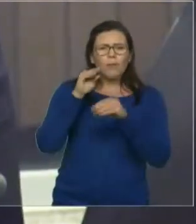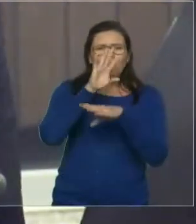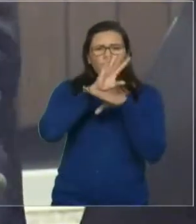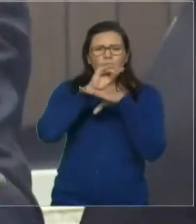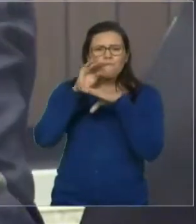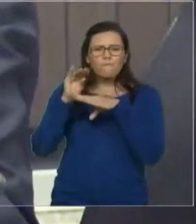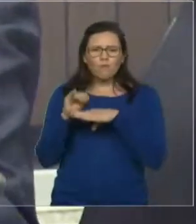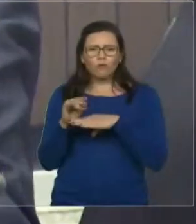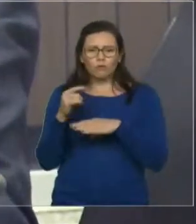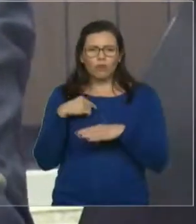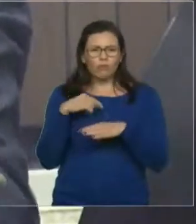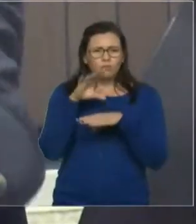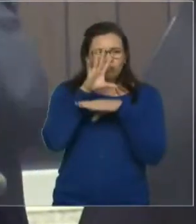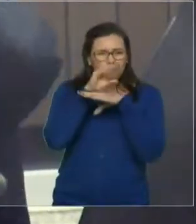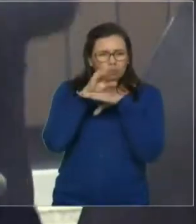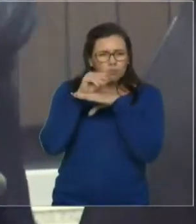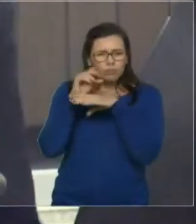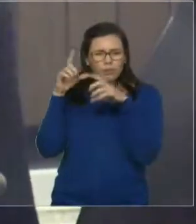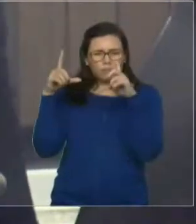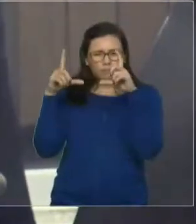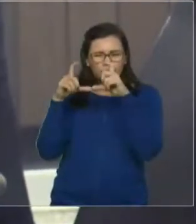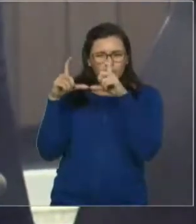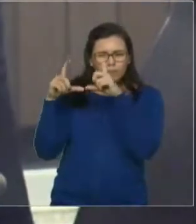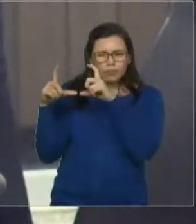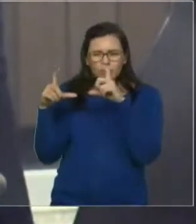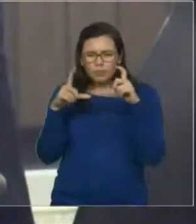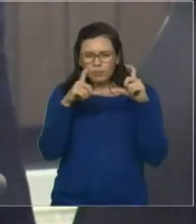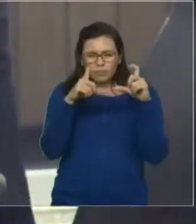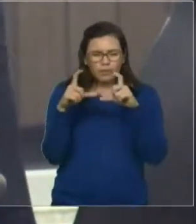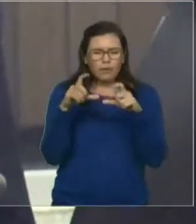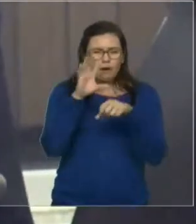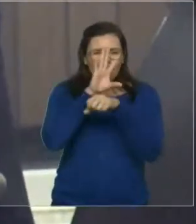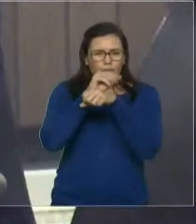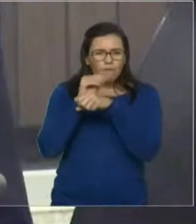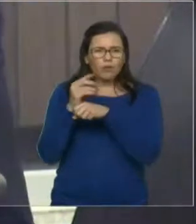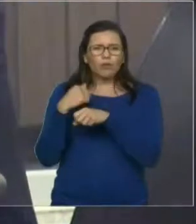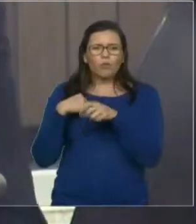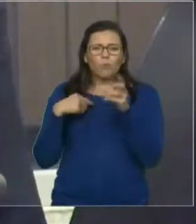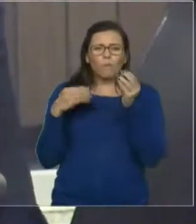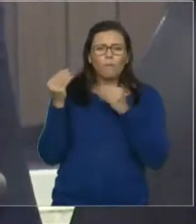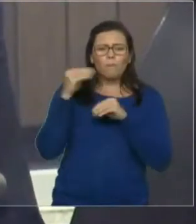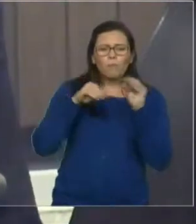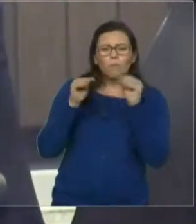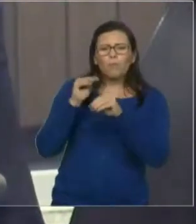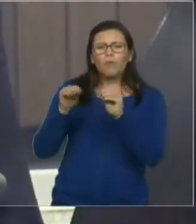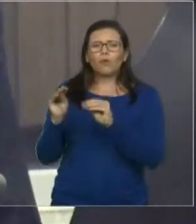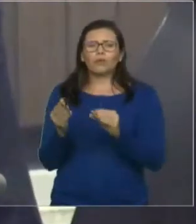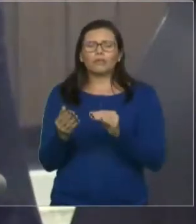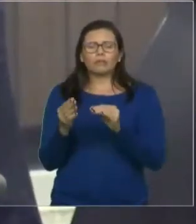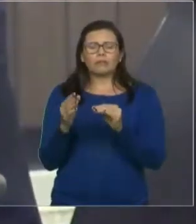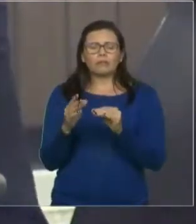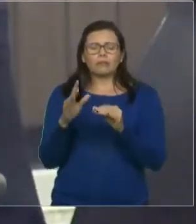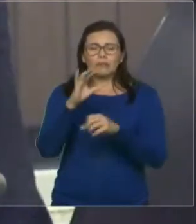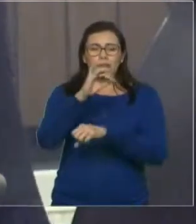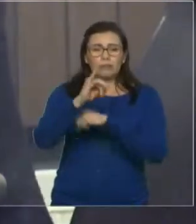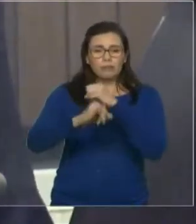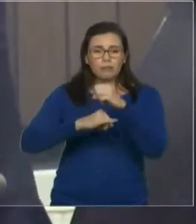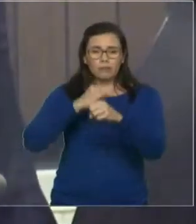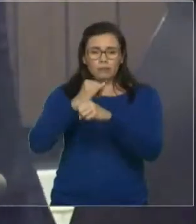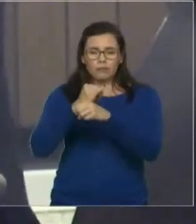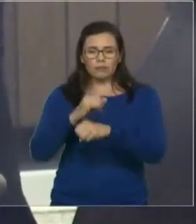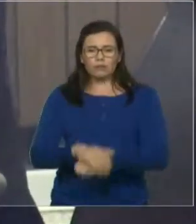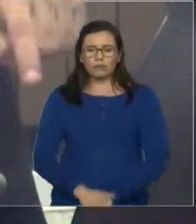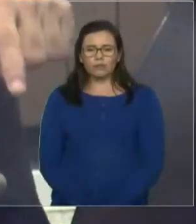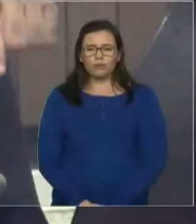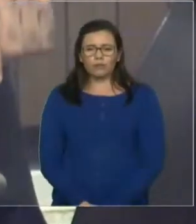tenhamos essa mesma altivez, tanto para o DENIT, que já trouxemos o DENIT aqui uma vez, para trazer novamente o